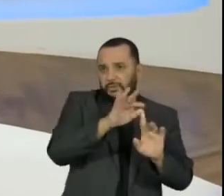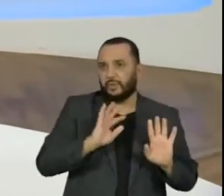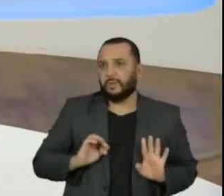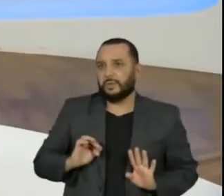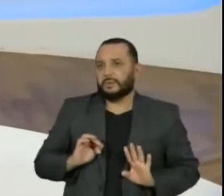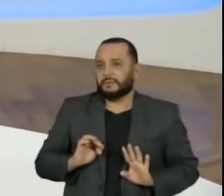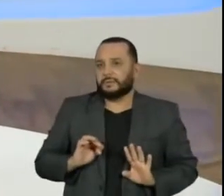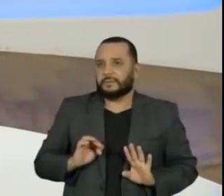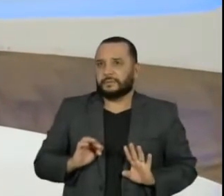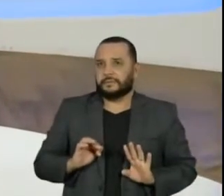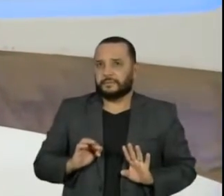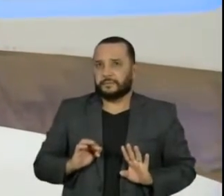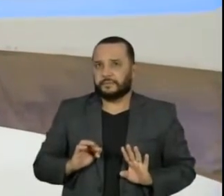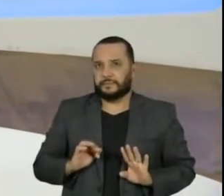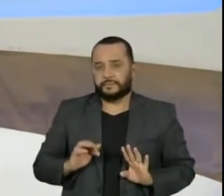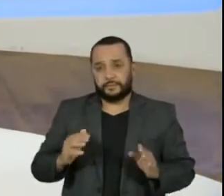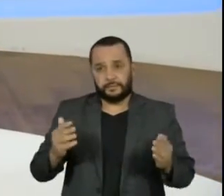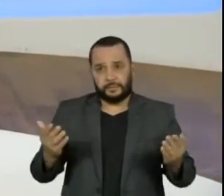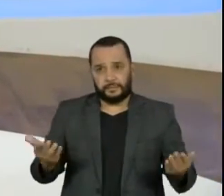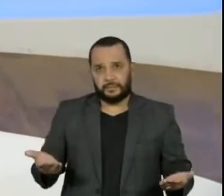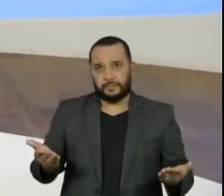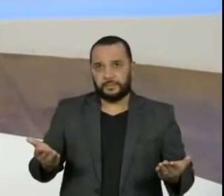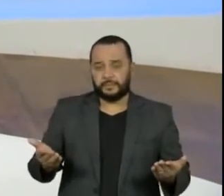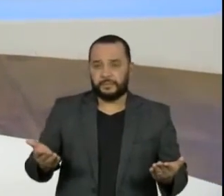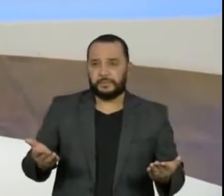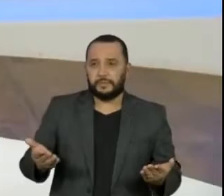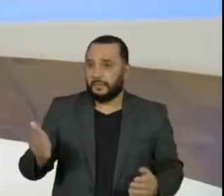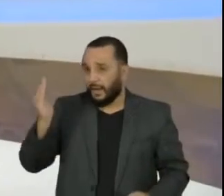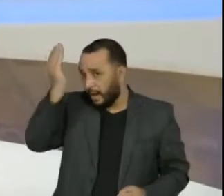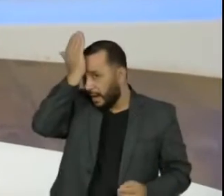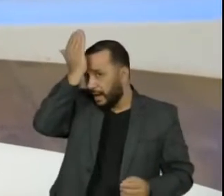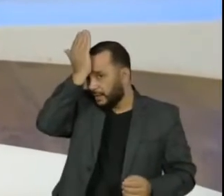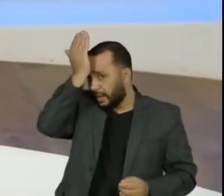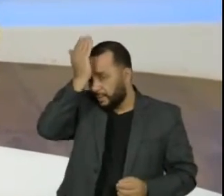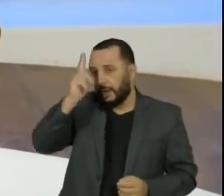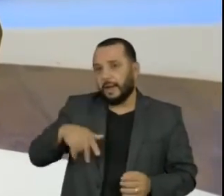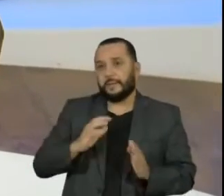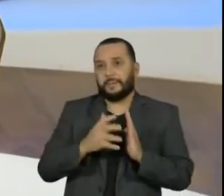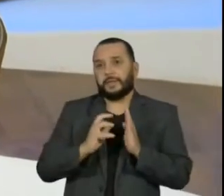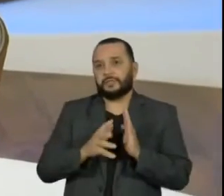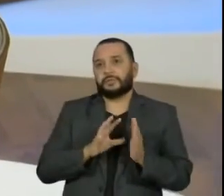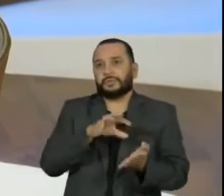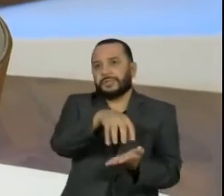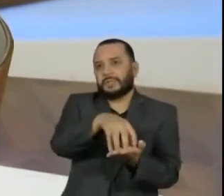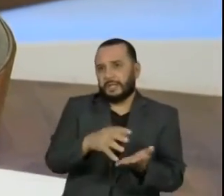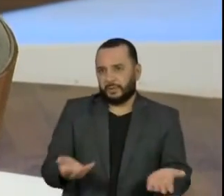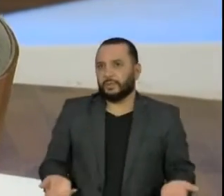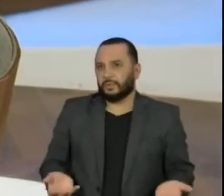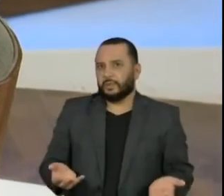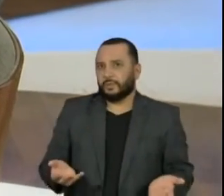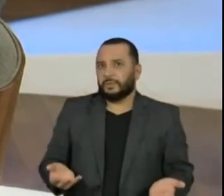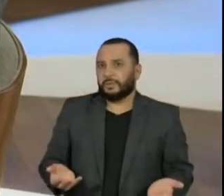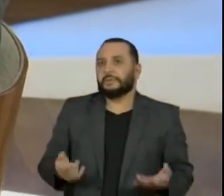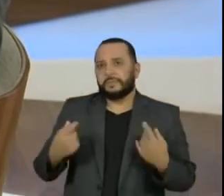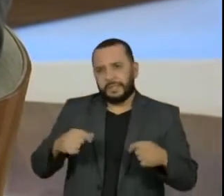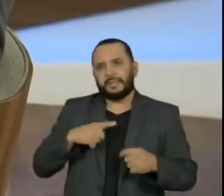Né? E não é possível que o Kassab faz parte do Centrão e não tem um cargo no